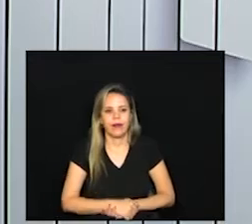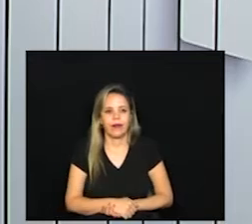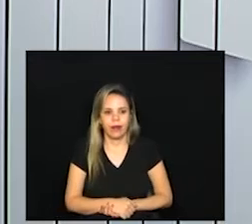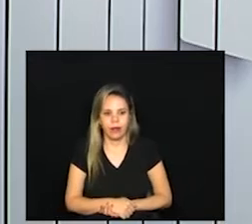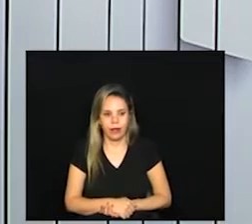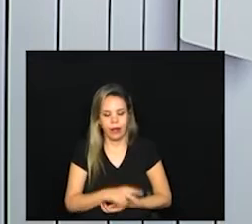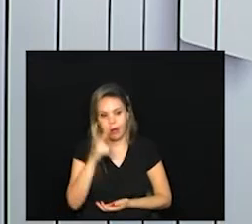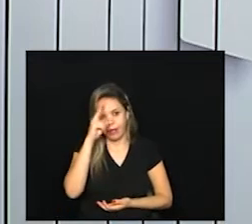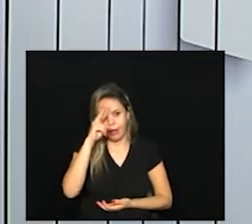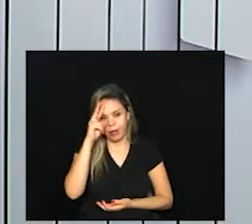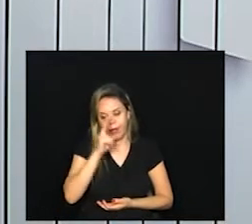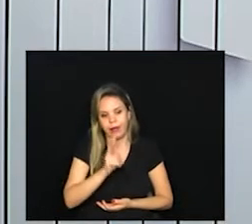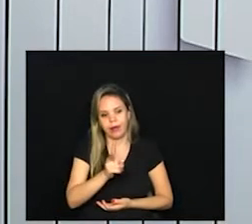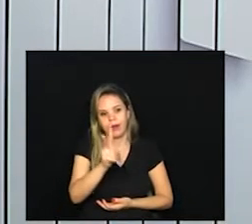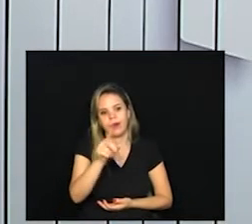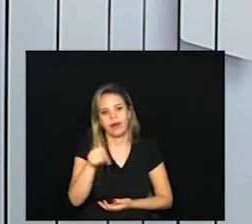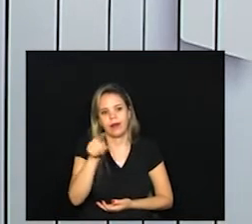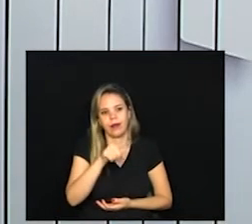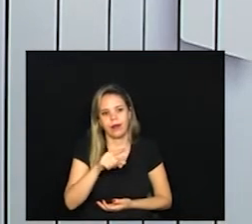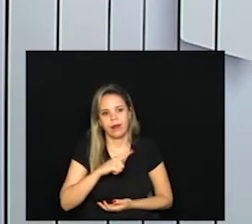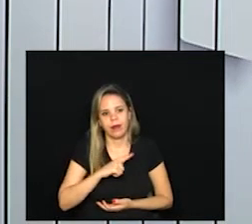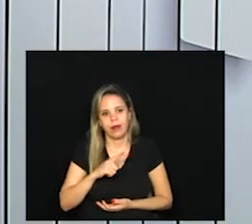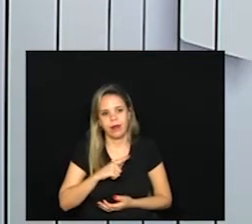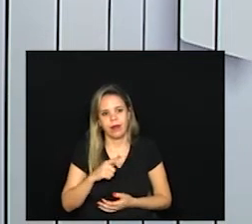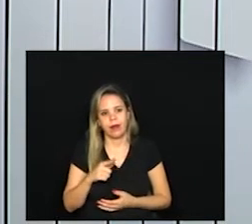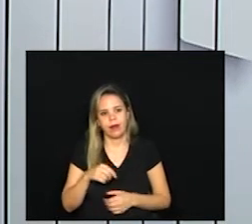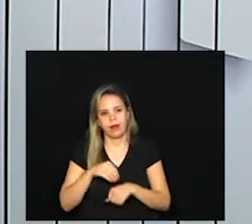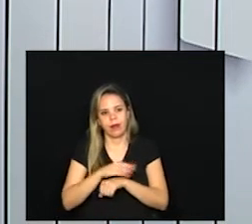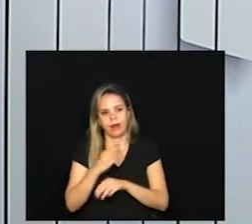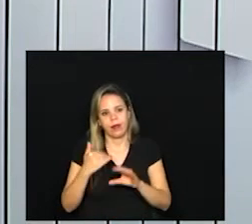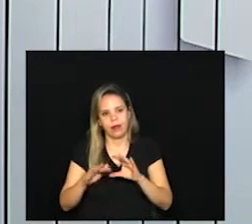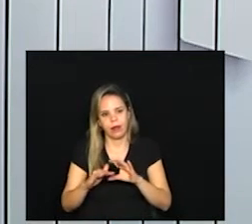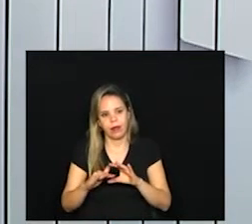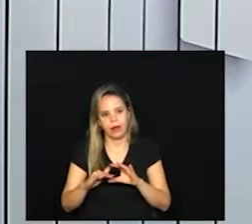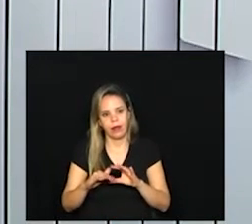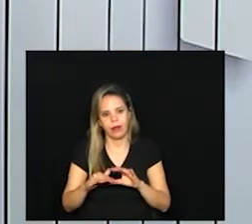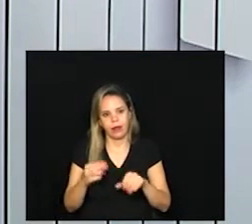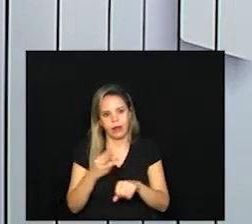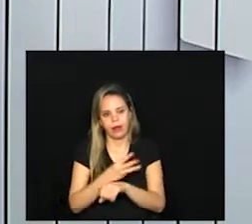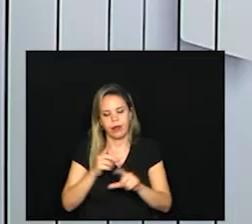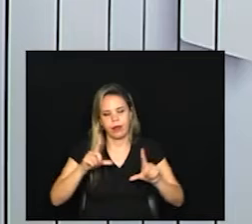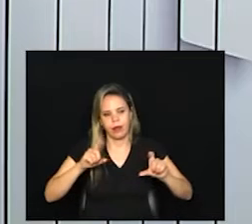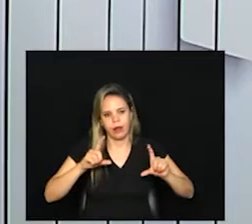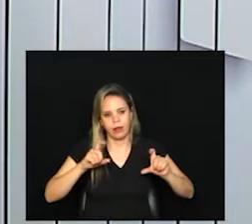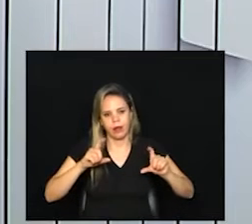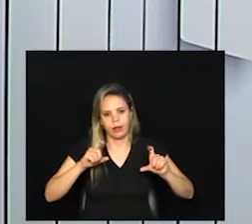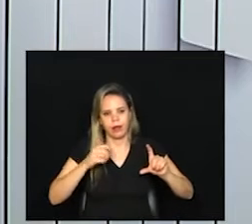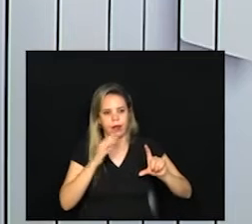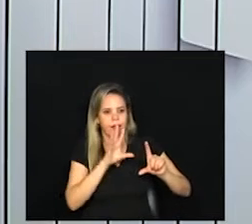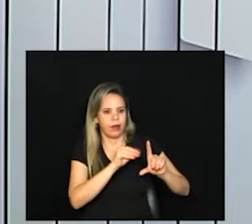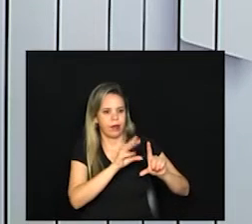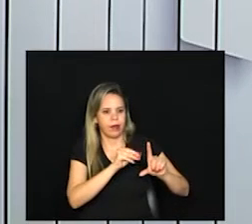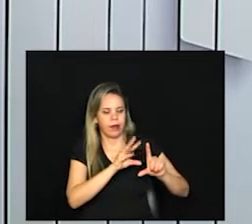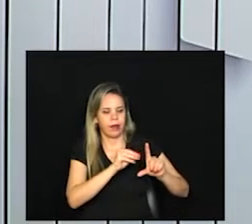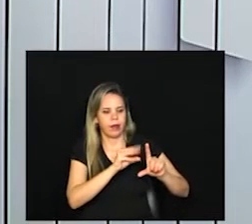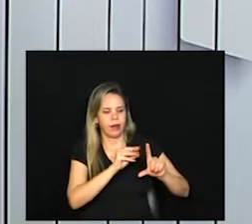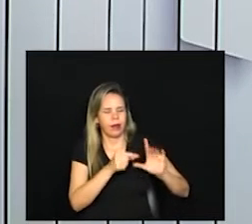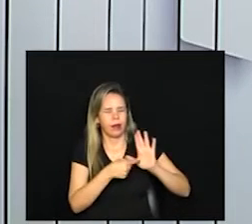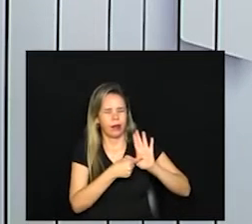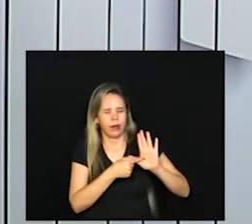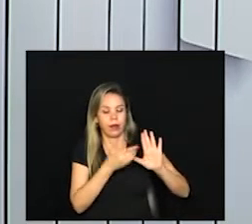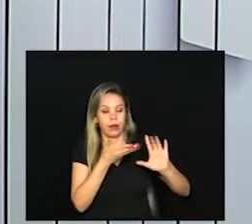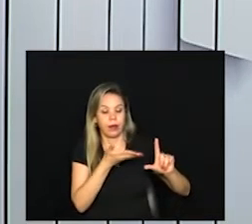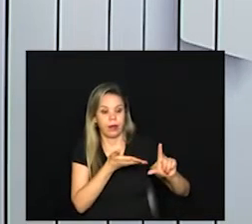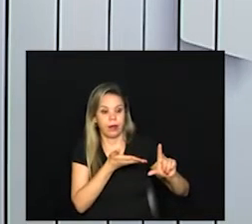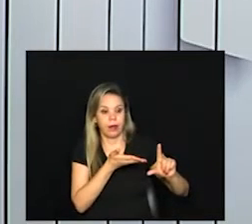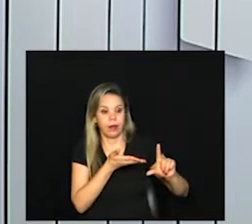978293776. Lembrando sempre que você tem a opção de enviar uma mensagem através do nosso QR Code. Olha só, estou apontando aqui para ele.